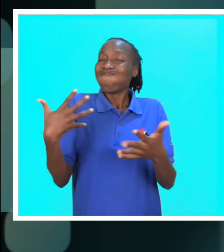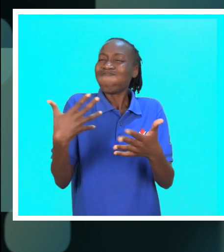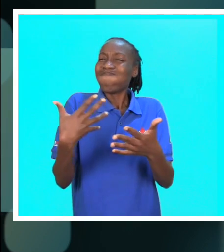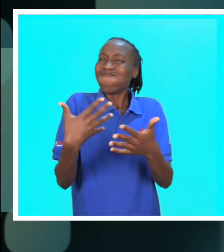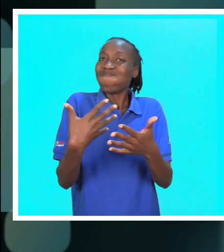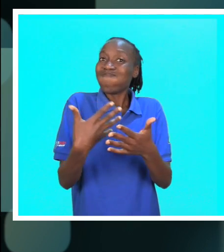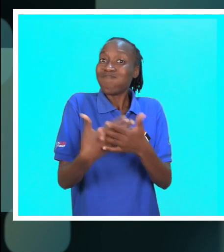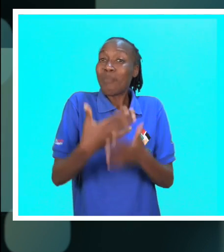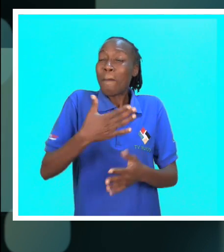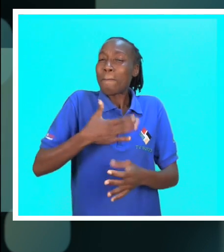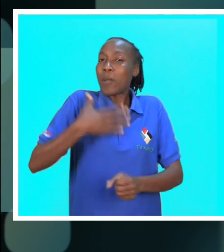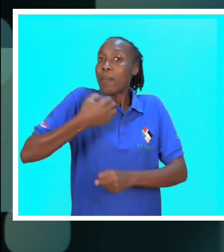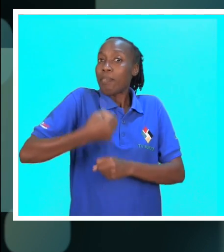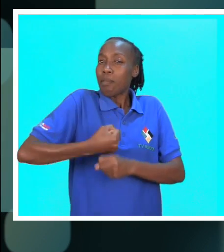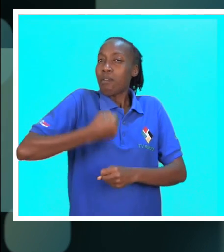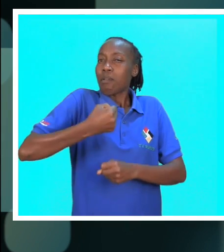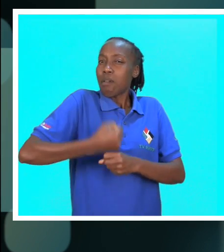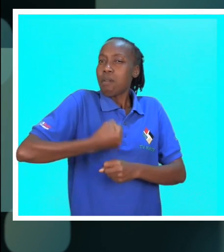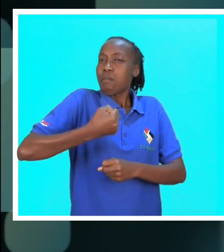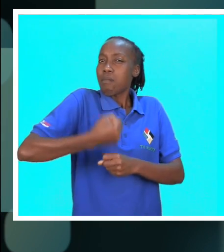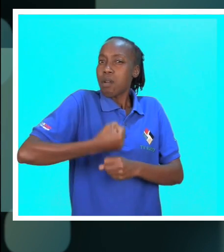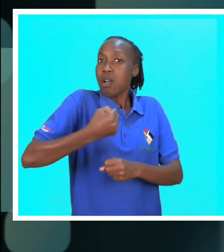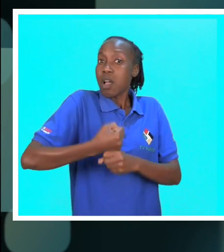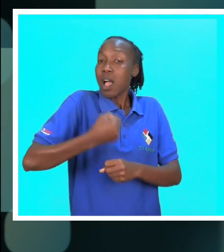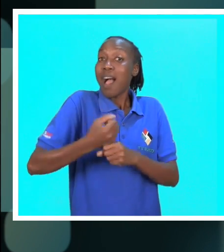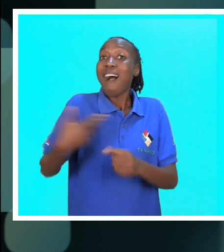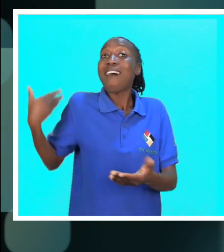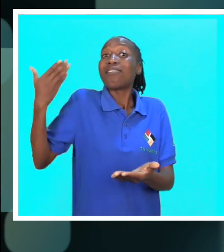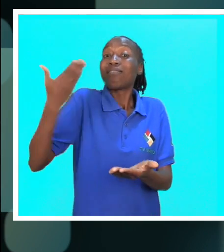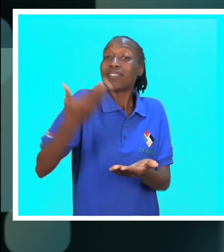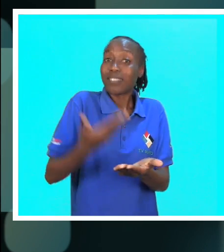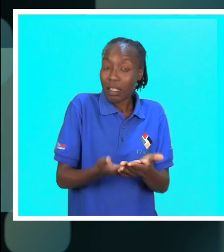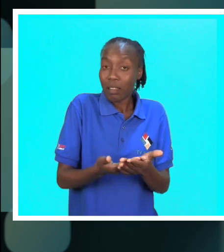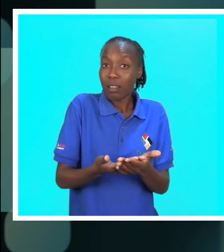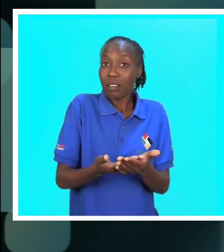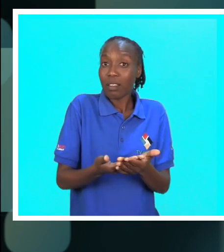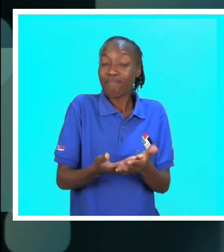quase passei todo o meu trabalho até